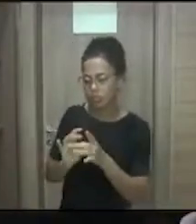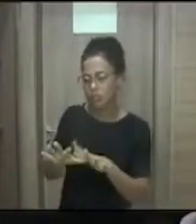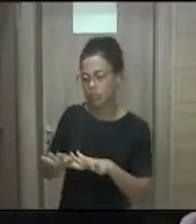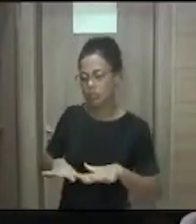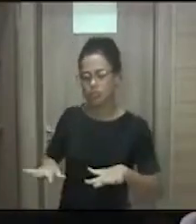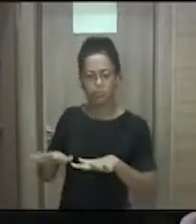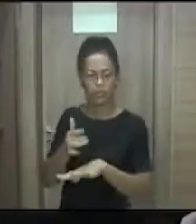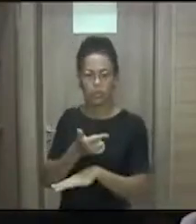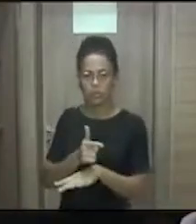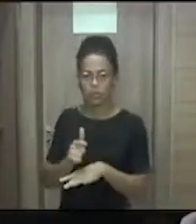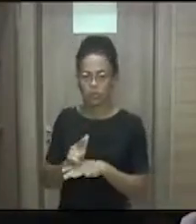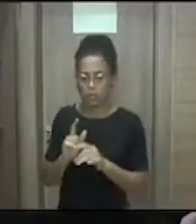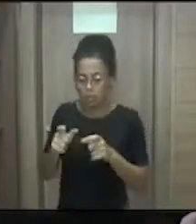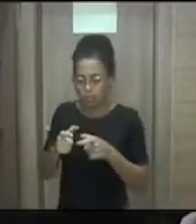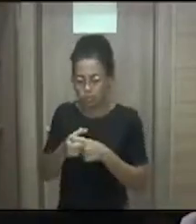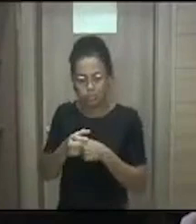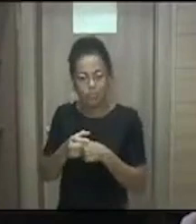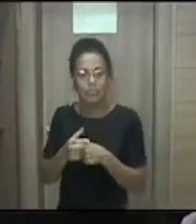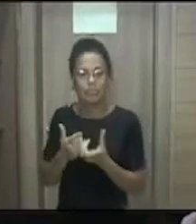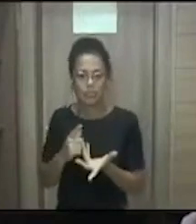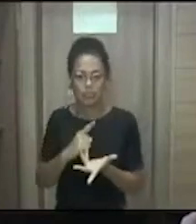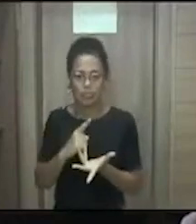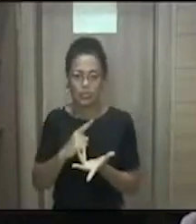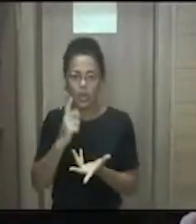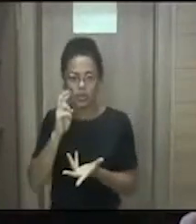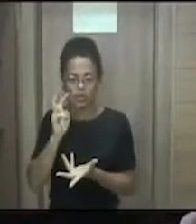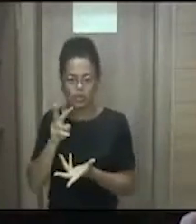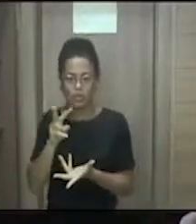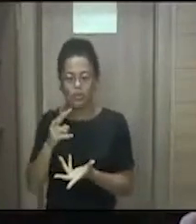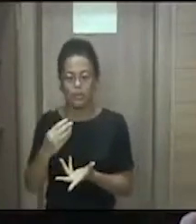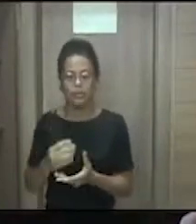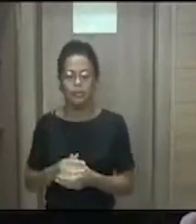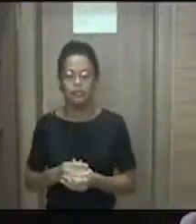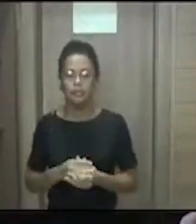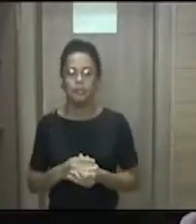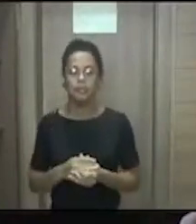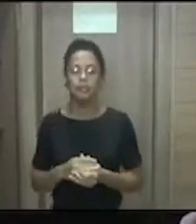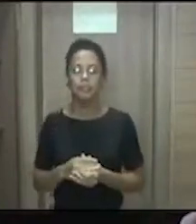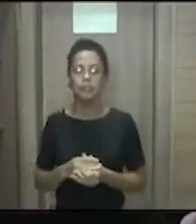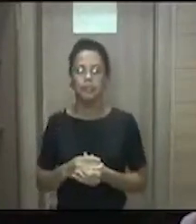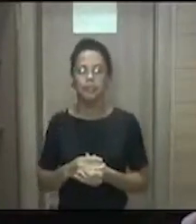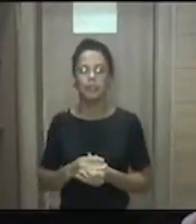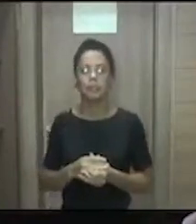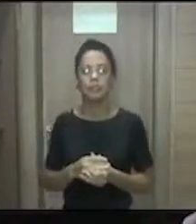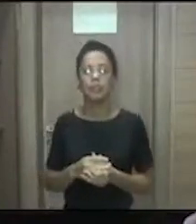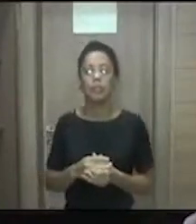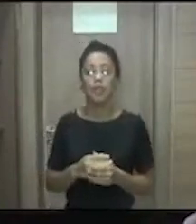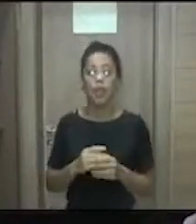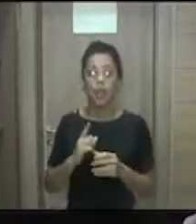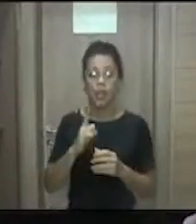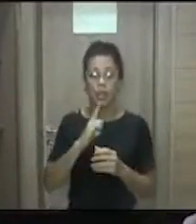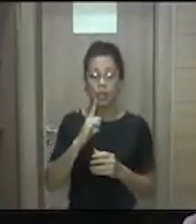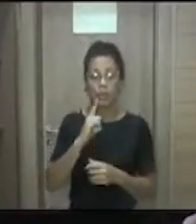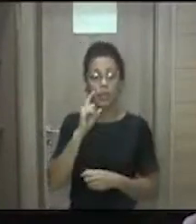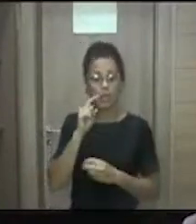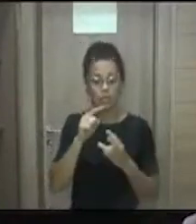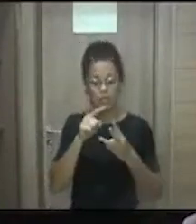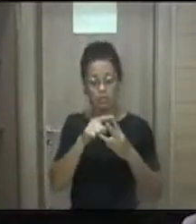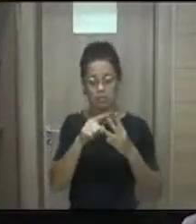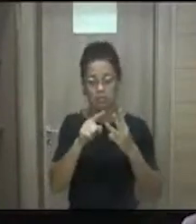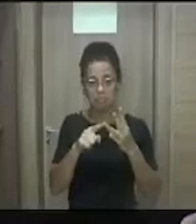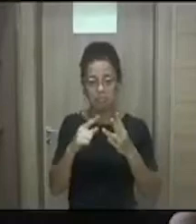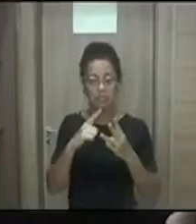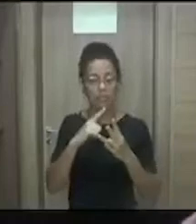assim, são bem díspares as realidades que a gente vivenciou. Gente, essas 3 intervenções geraram